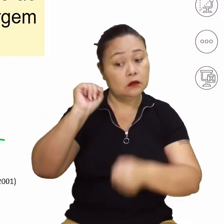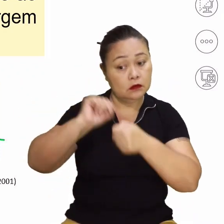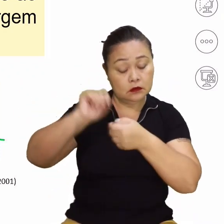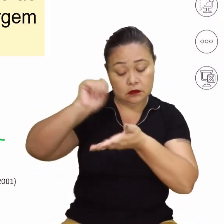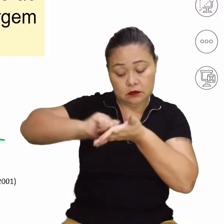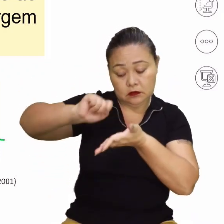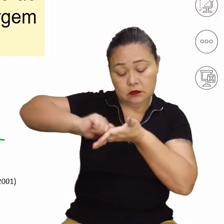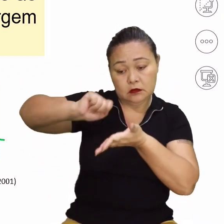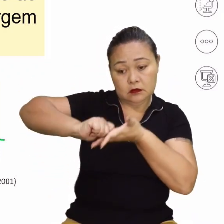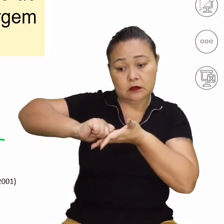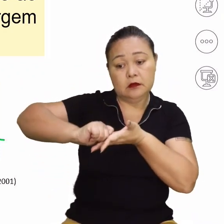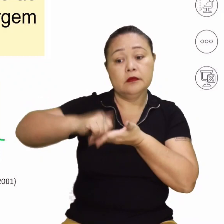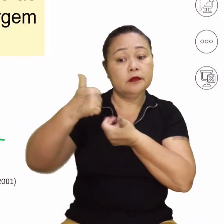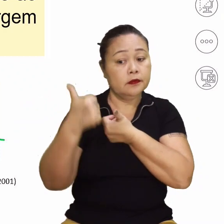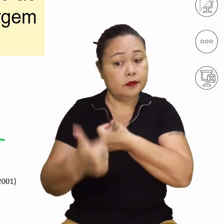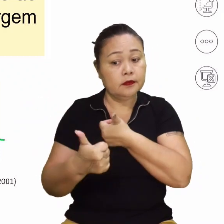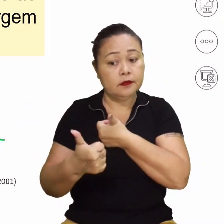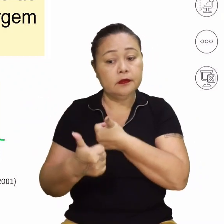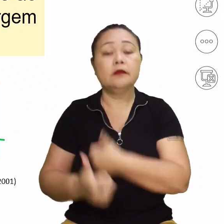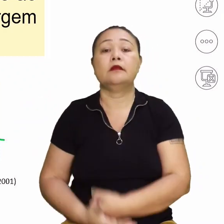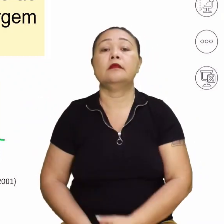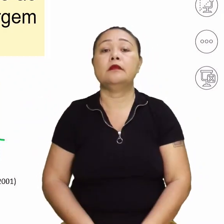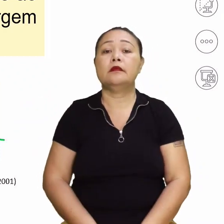anotações aí tá galera beleza